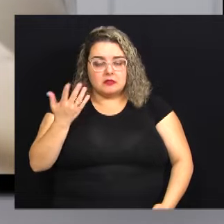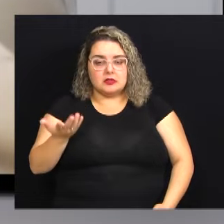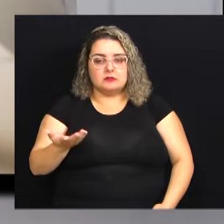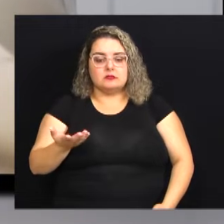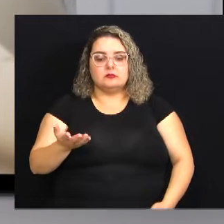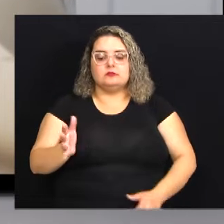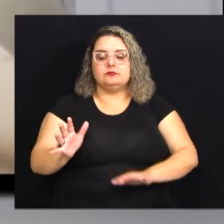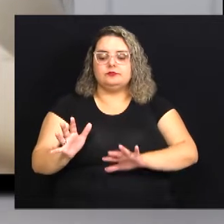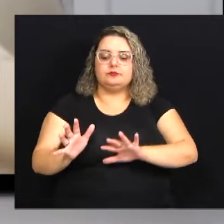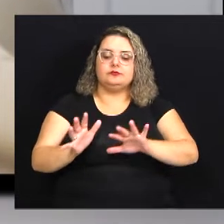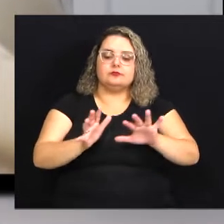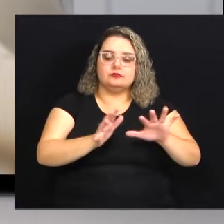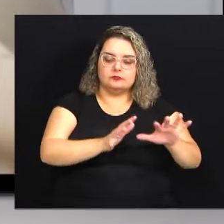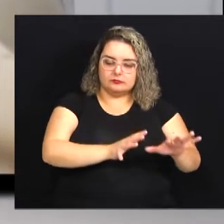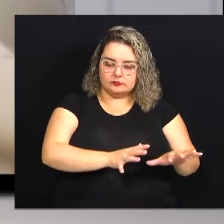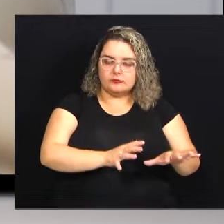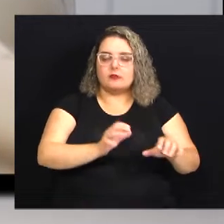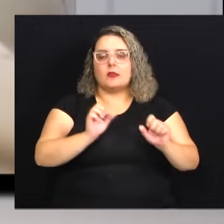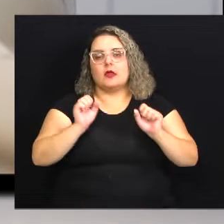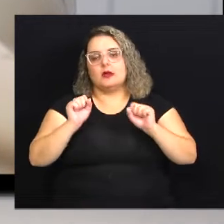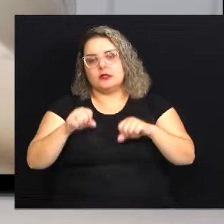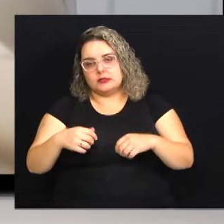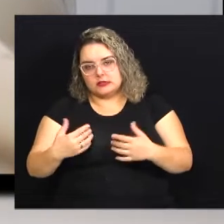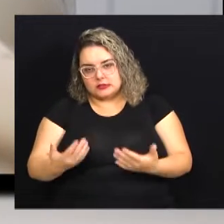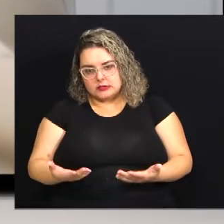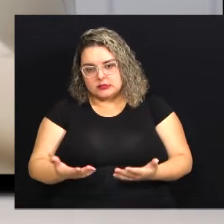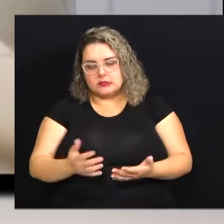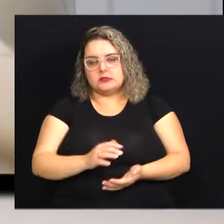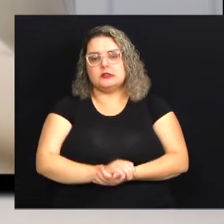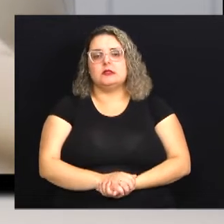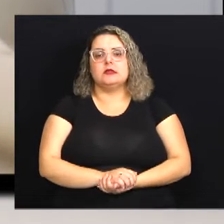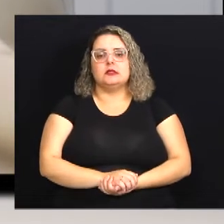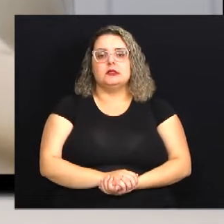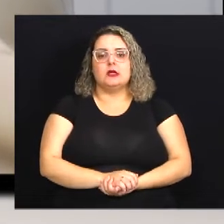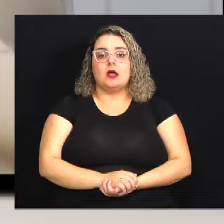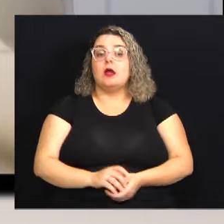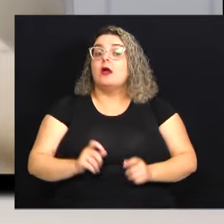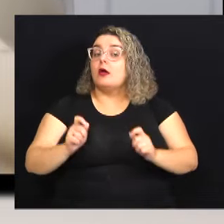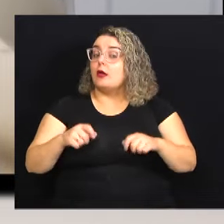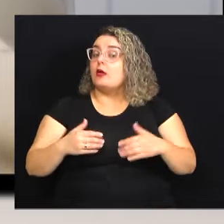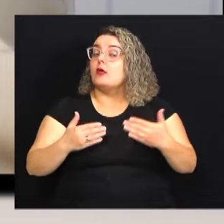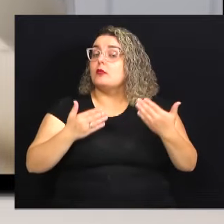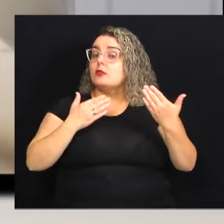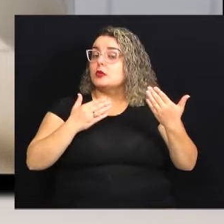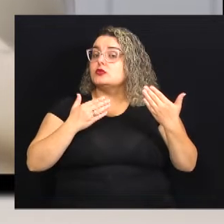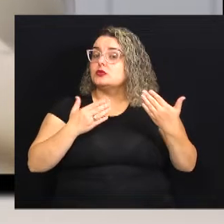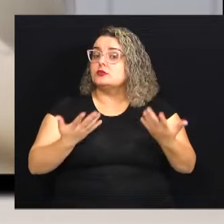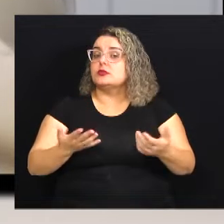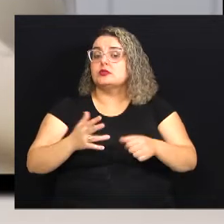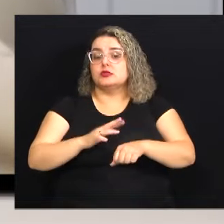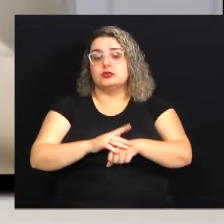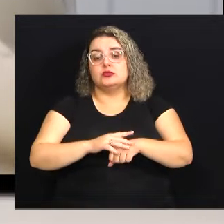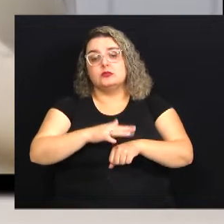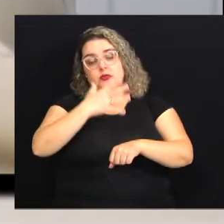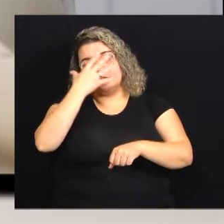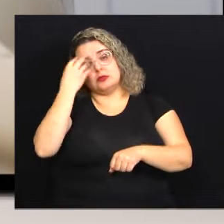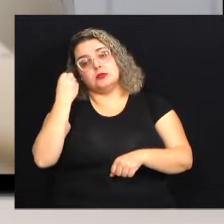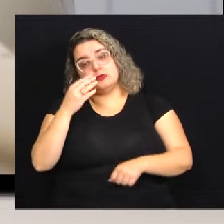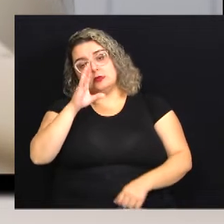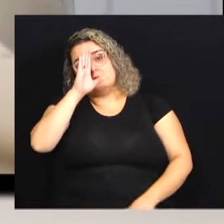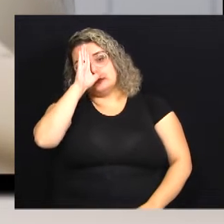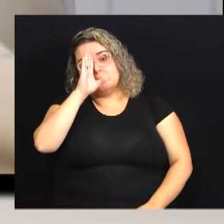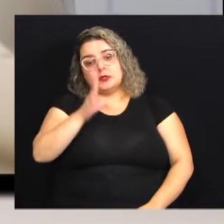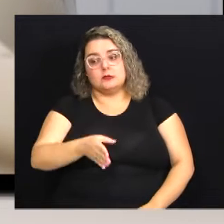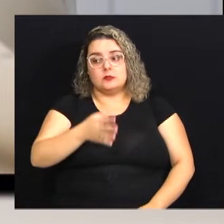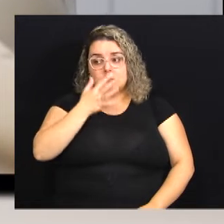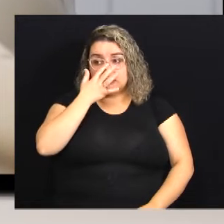descartar dessas possibilidades, levanta-se a possibilidade de uma doença de Alzheimer,